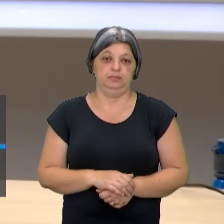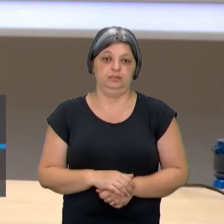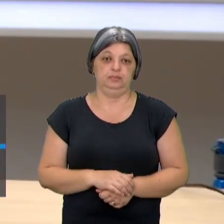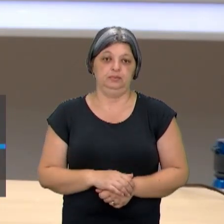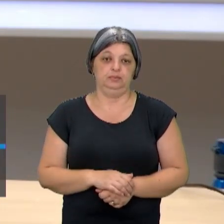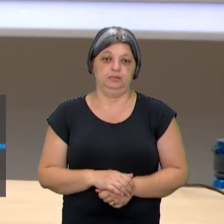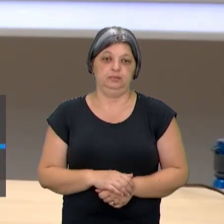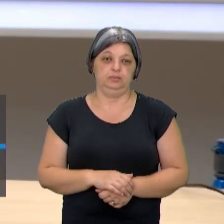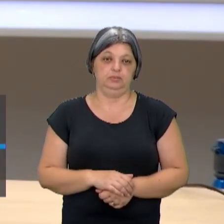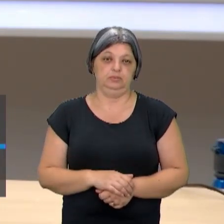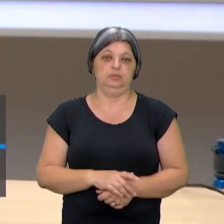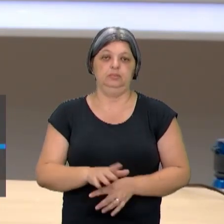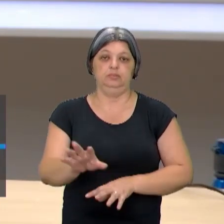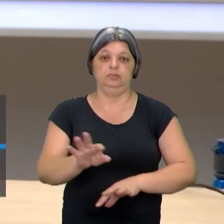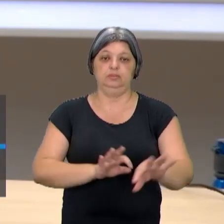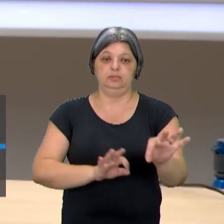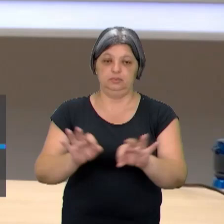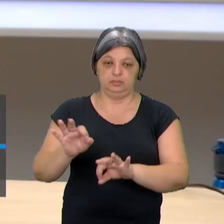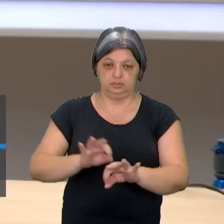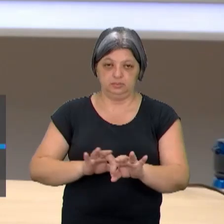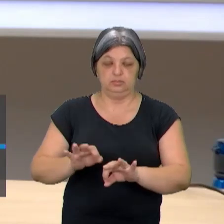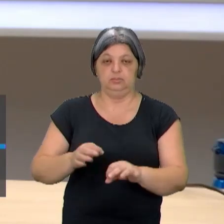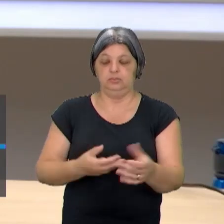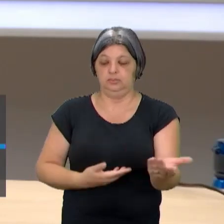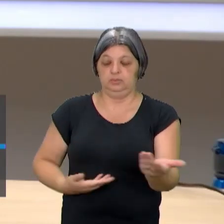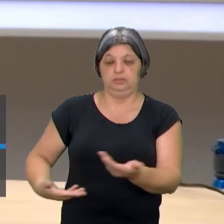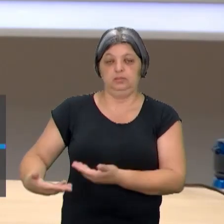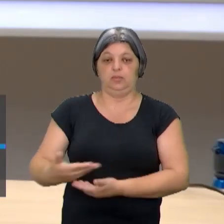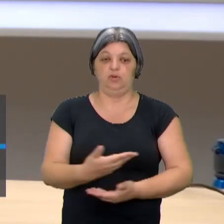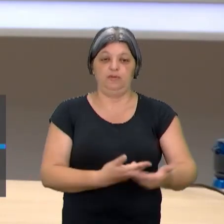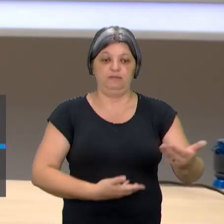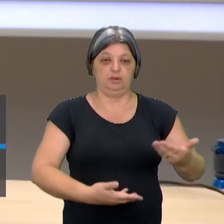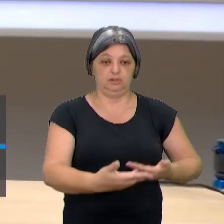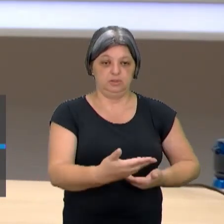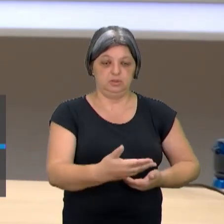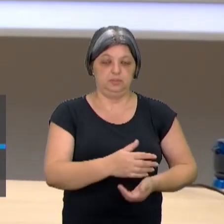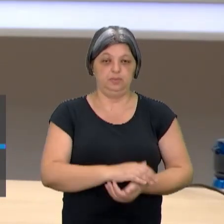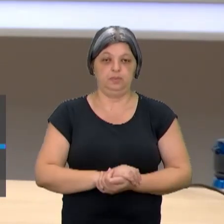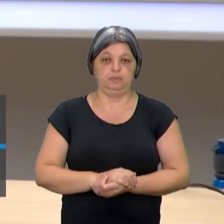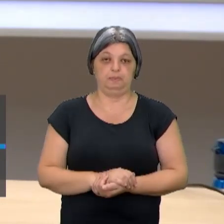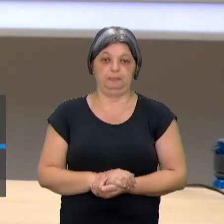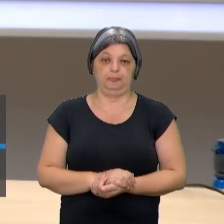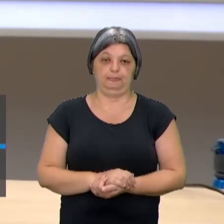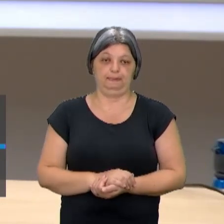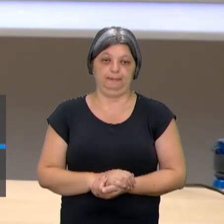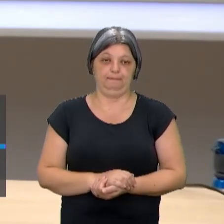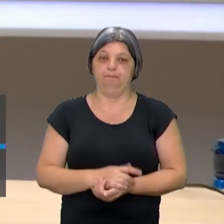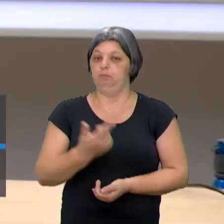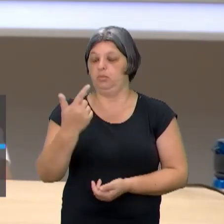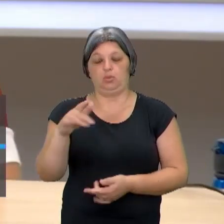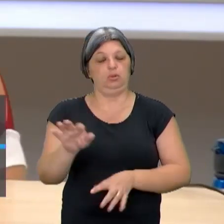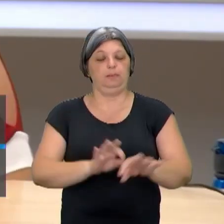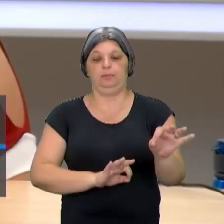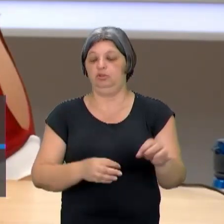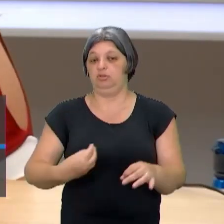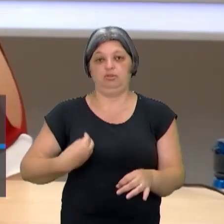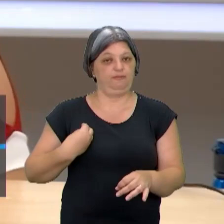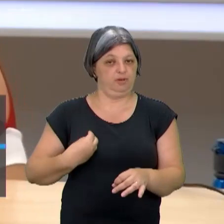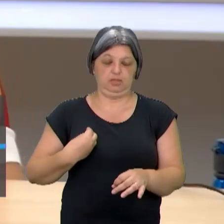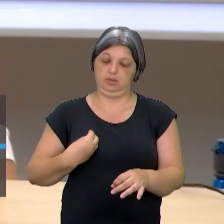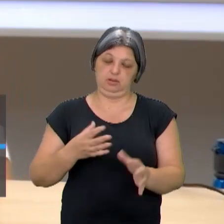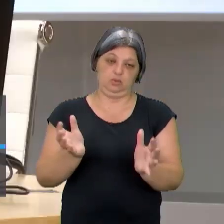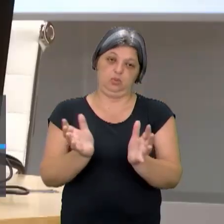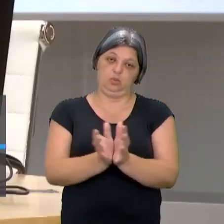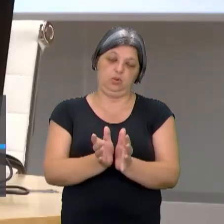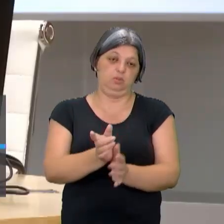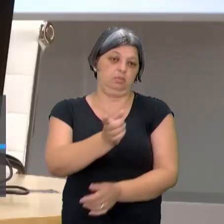na questão de projeto de convivência, né? Porque não tem projeto de vida. Certo. Nos anos iniciais. Então, seria